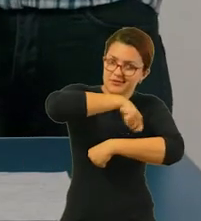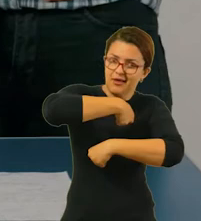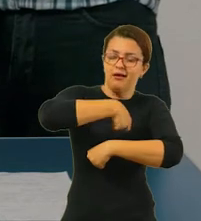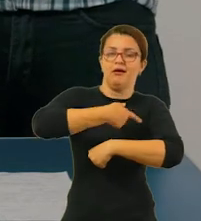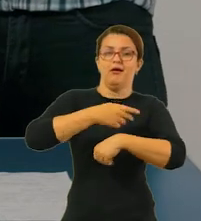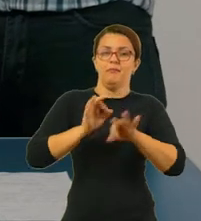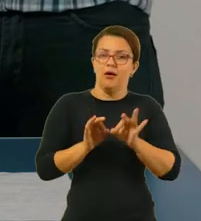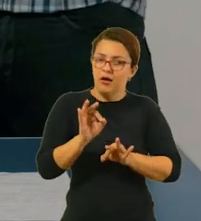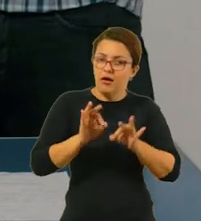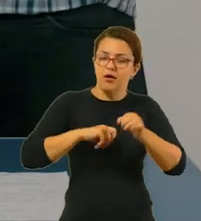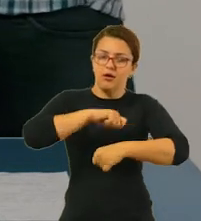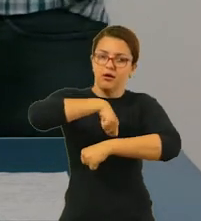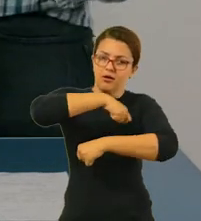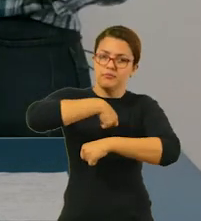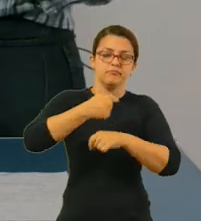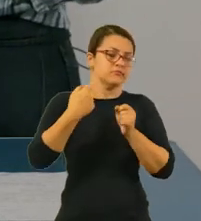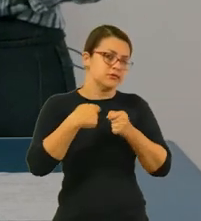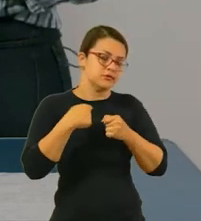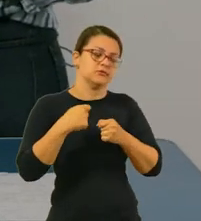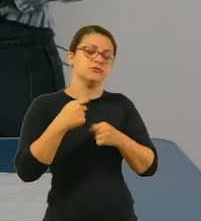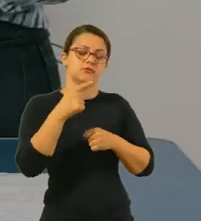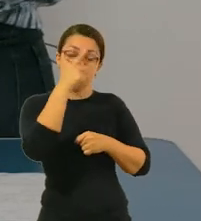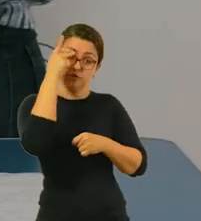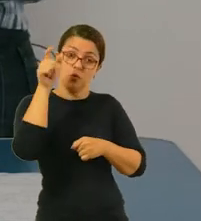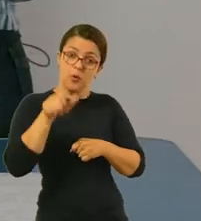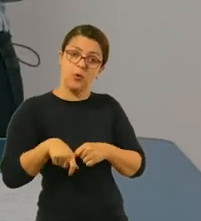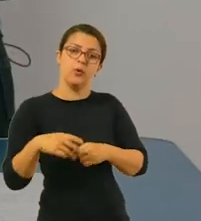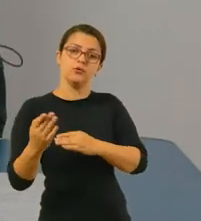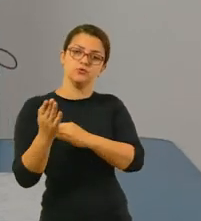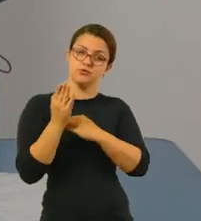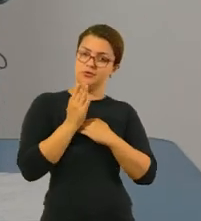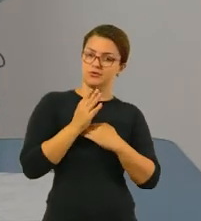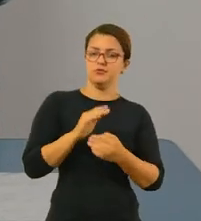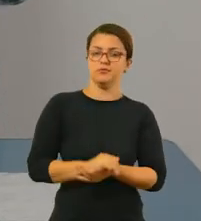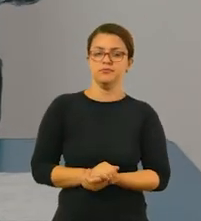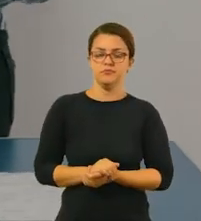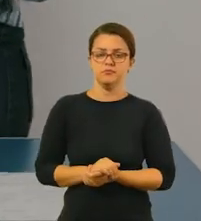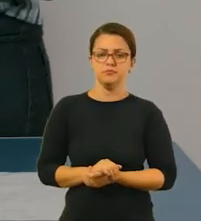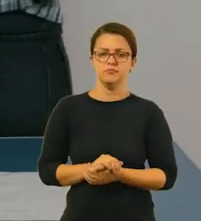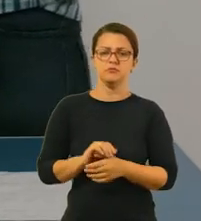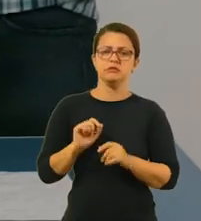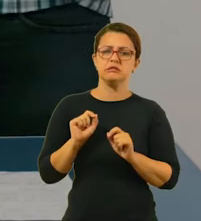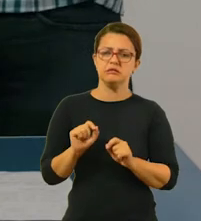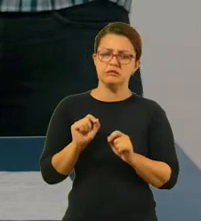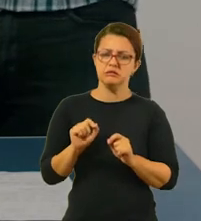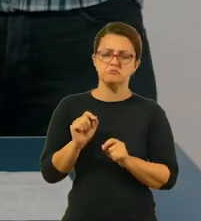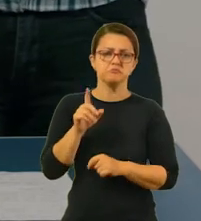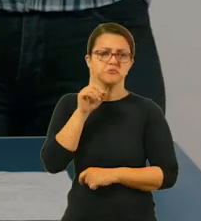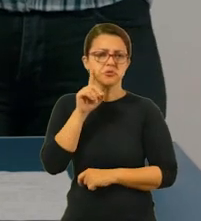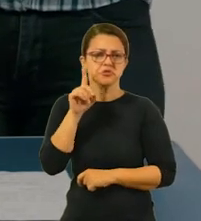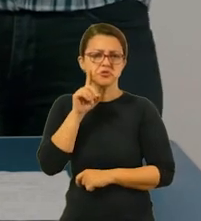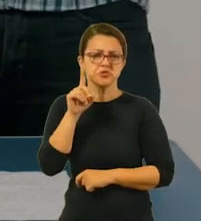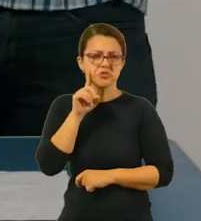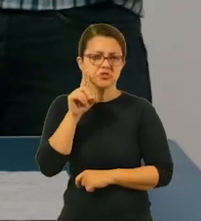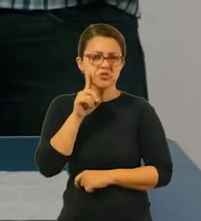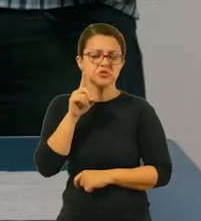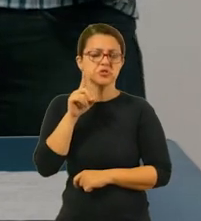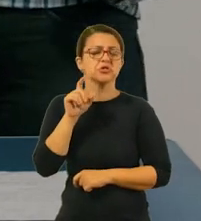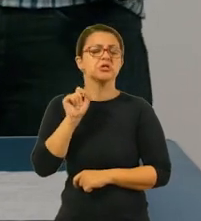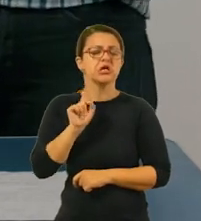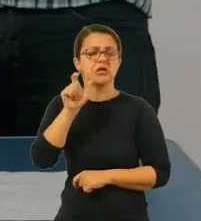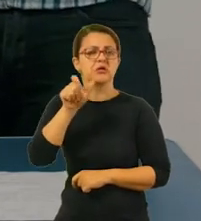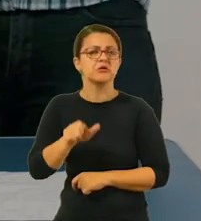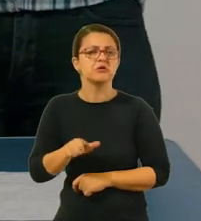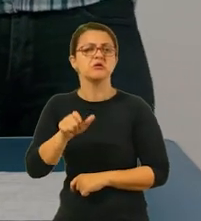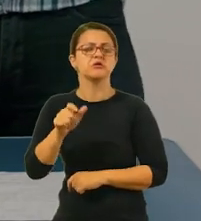ainda precisam ter a ajuda de um adulto. Com quem você faz suas atividades cotidianas? Quem é a pessoa aí da